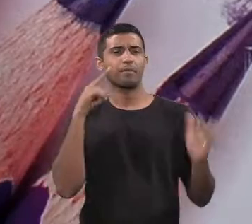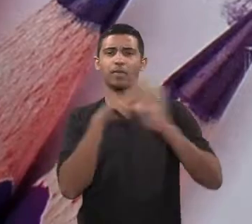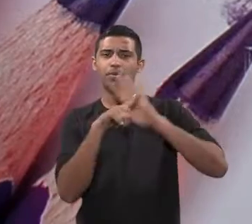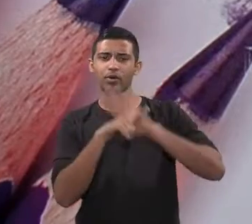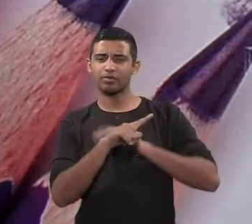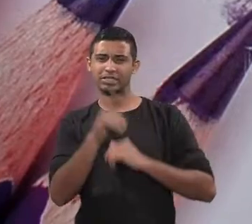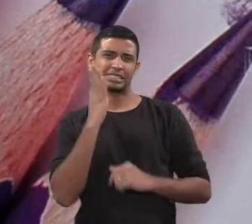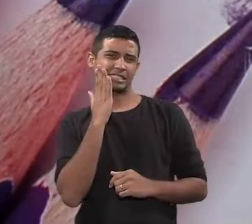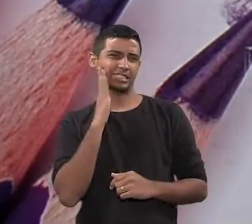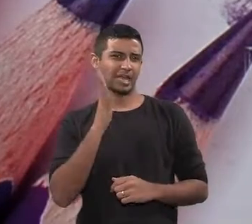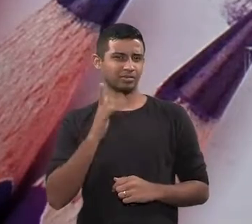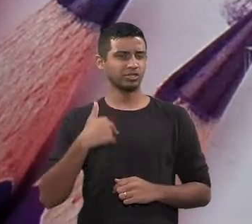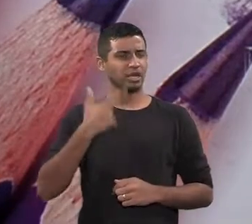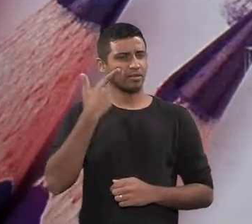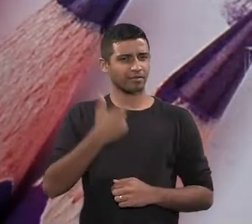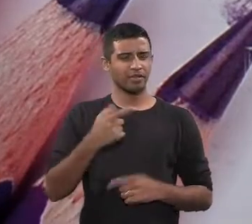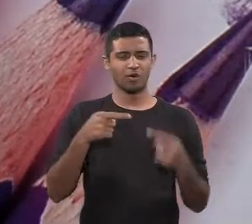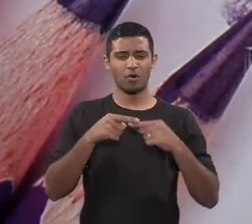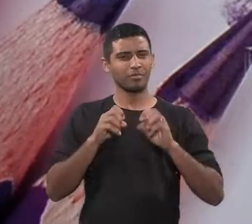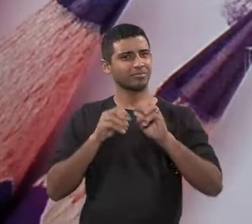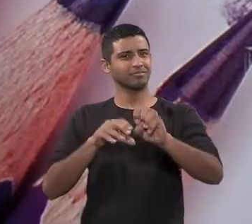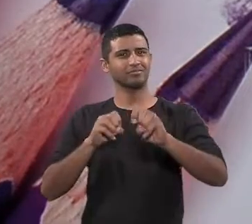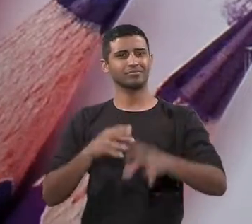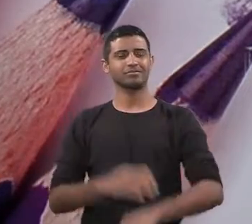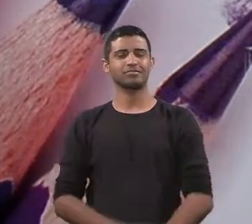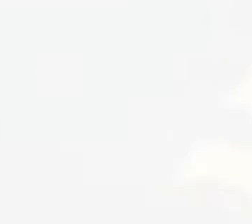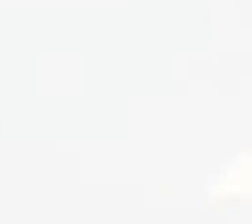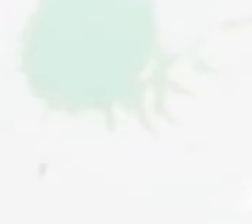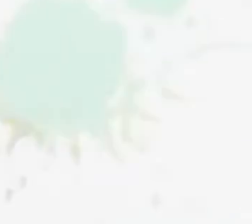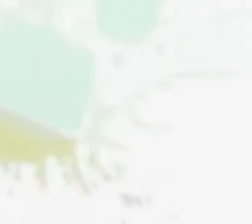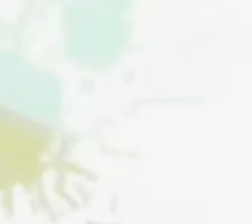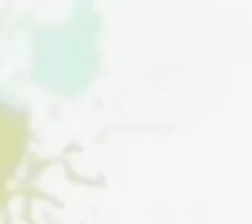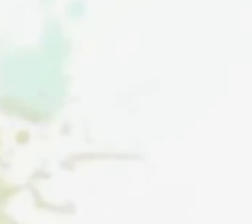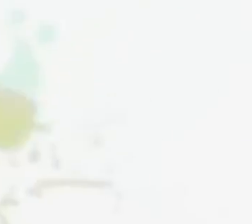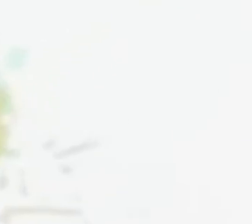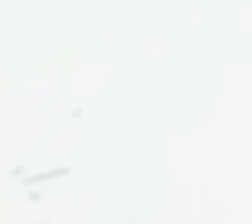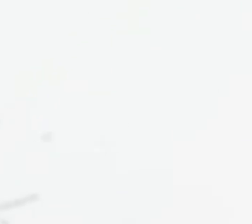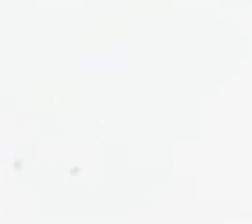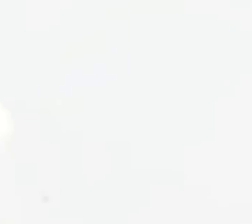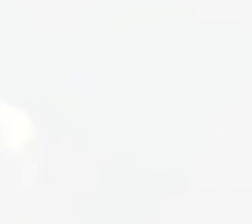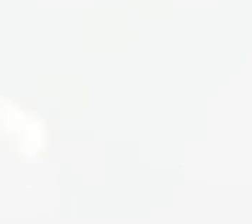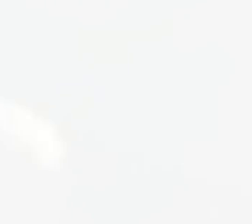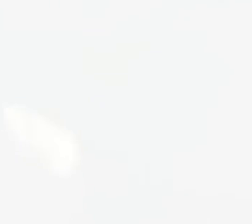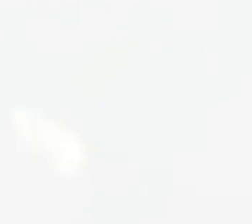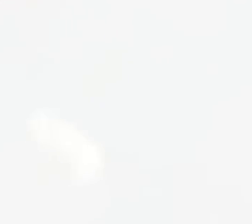outras perguntas, você já sabe, um pouquinho de educação.